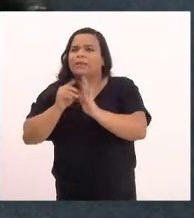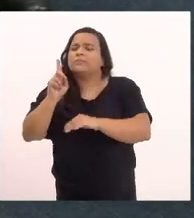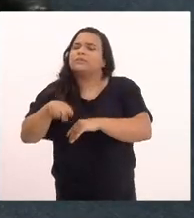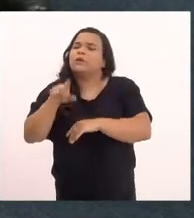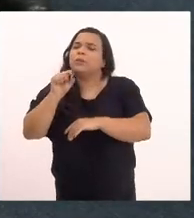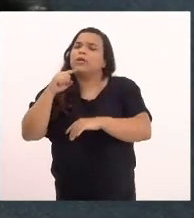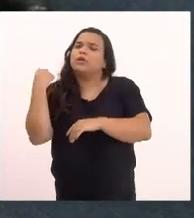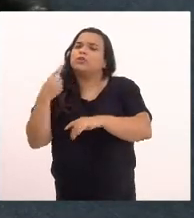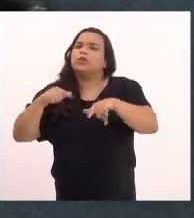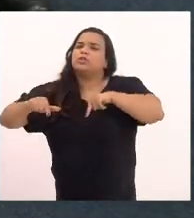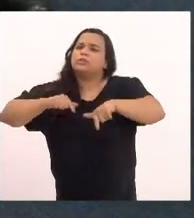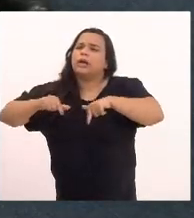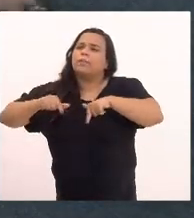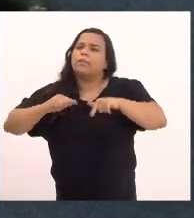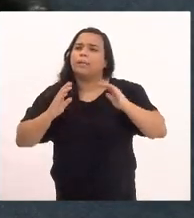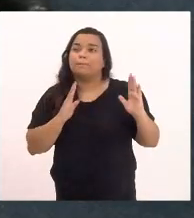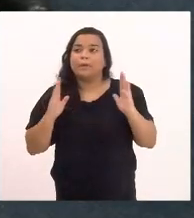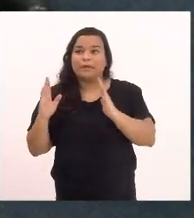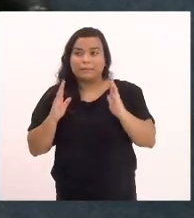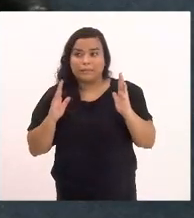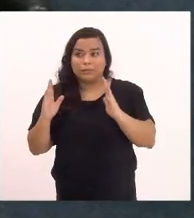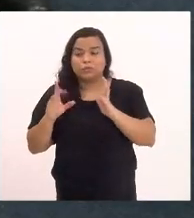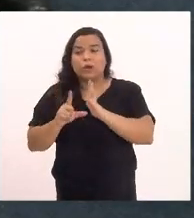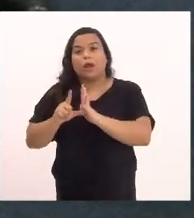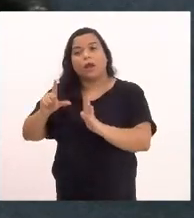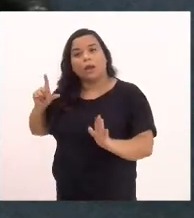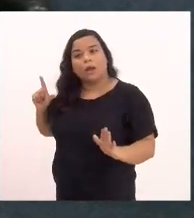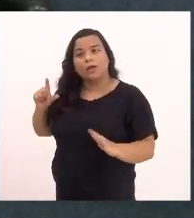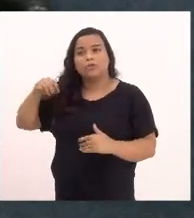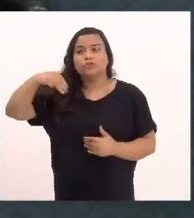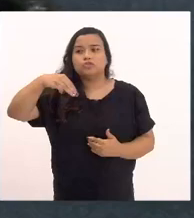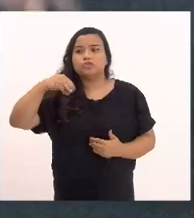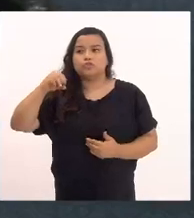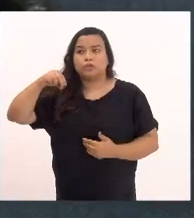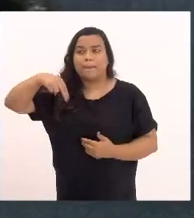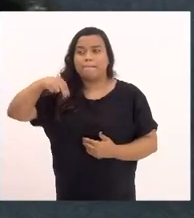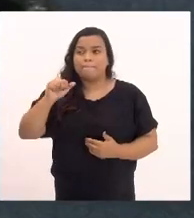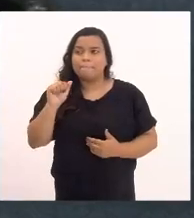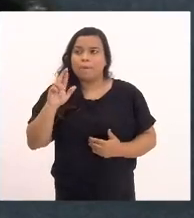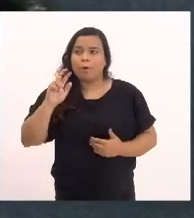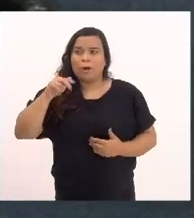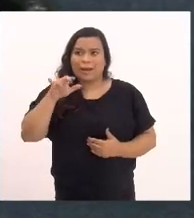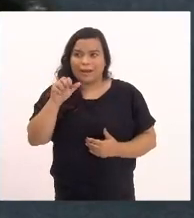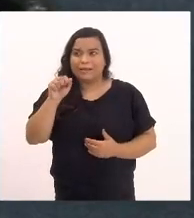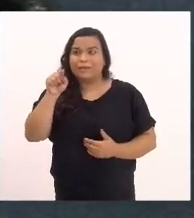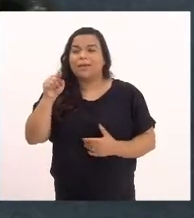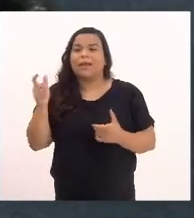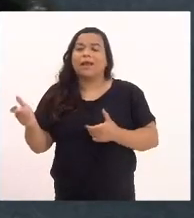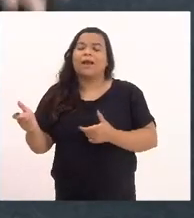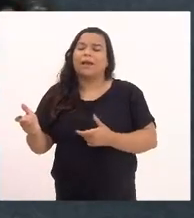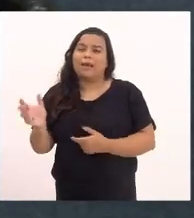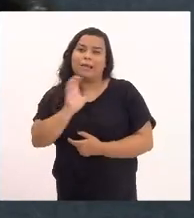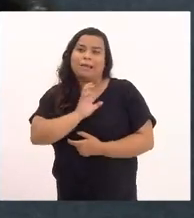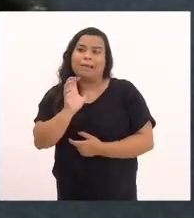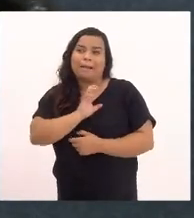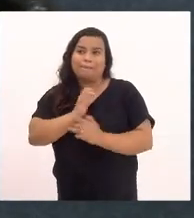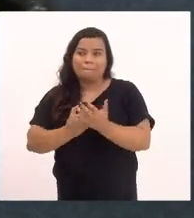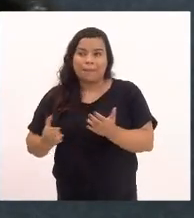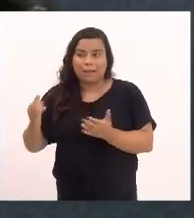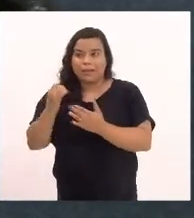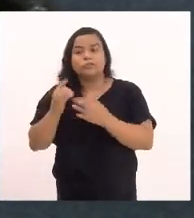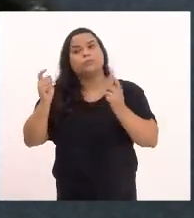trabalhar o período antes da monarquia. Quer dizer, você enriquece mais ainda a possibilidade de